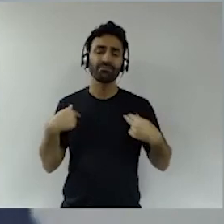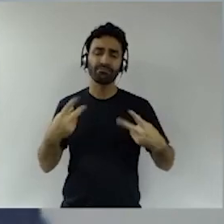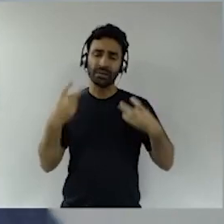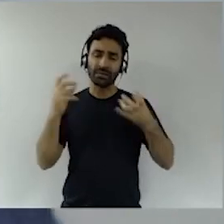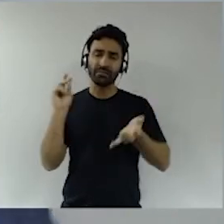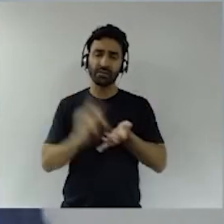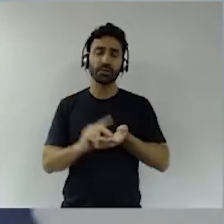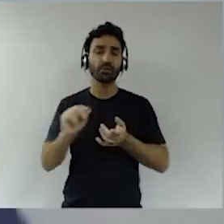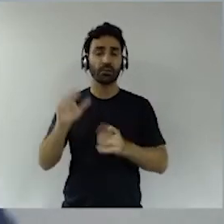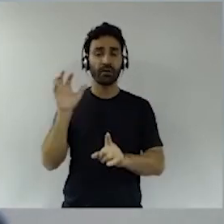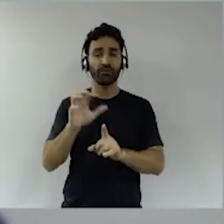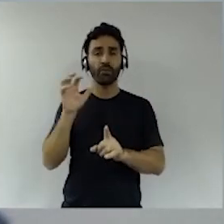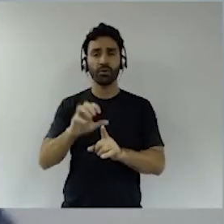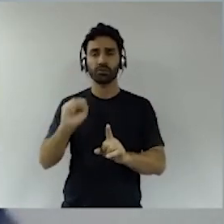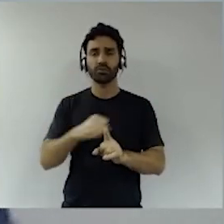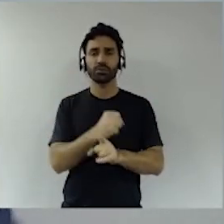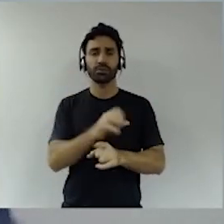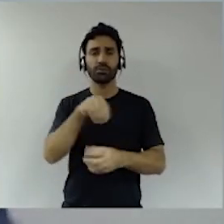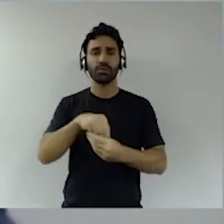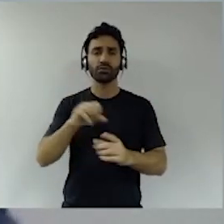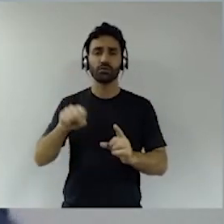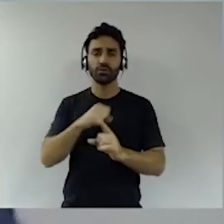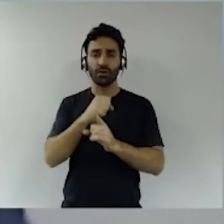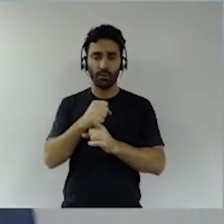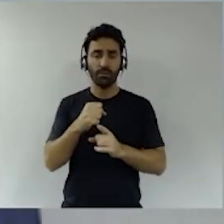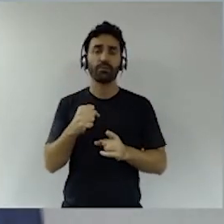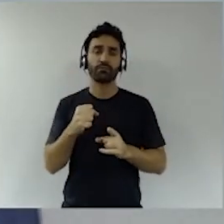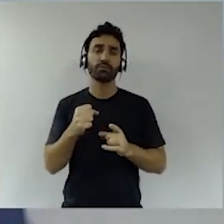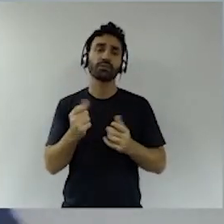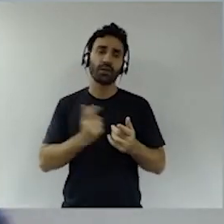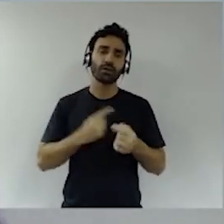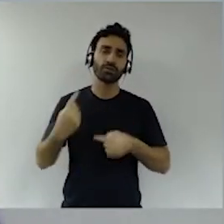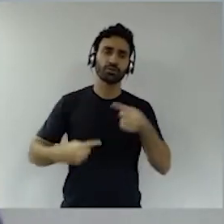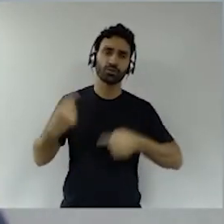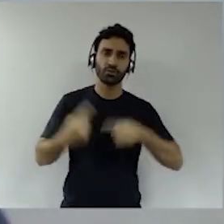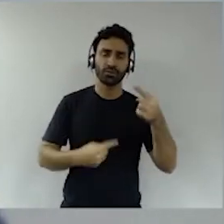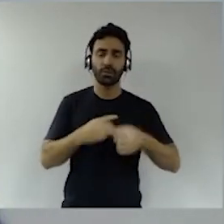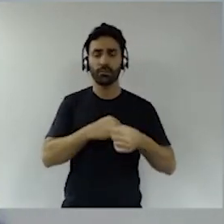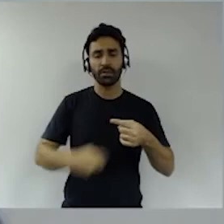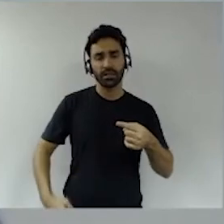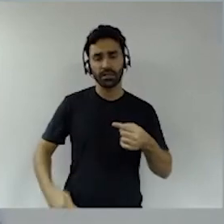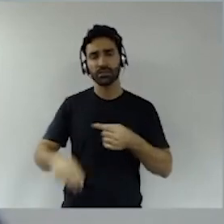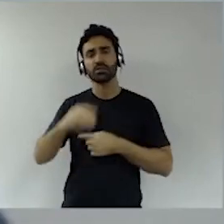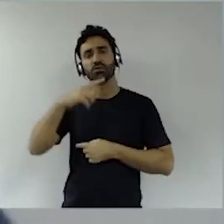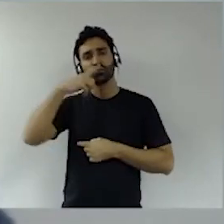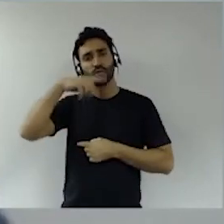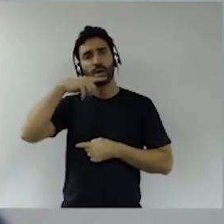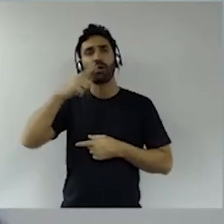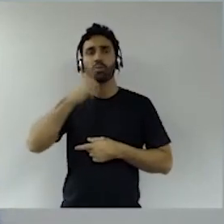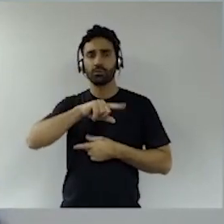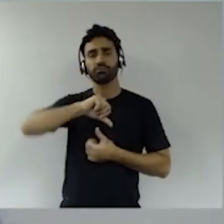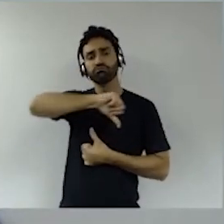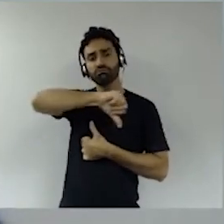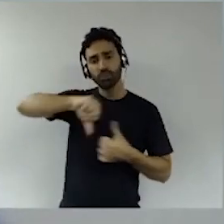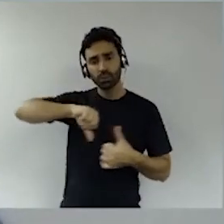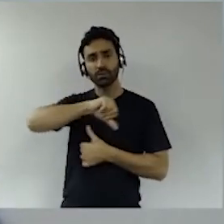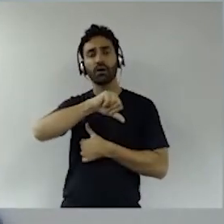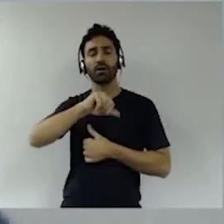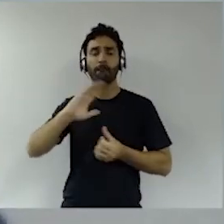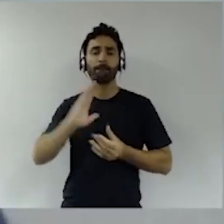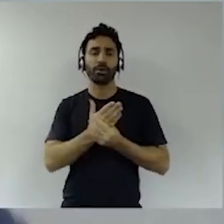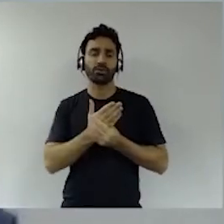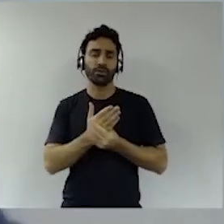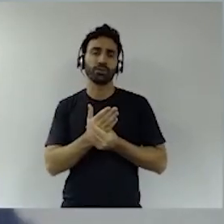impacto social daquilo na sociedade, levou a discussão ao ministro Gilmar e nós conseguimos reverter para que os processos, pelo